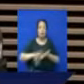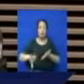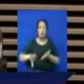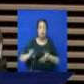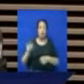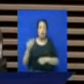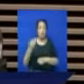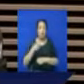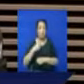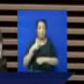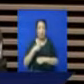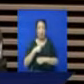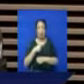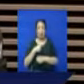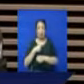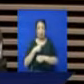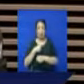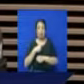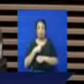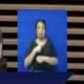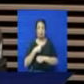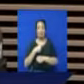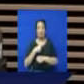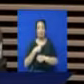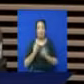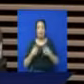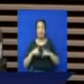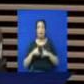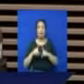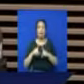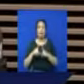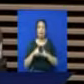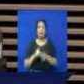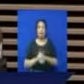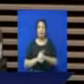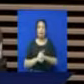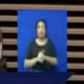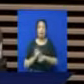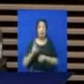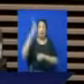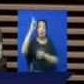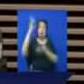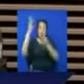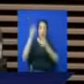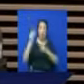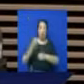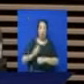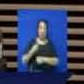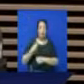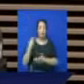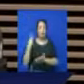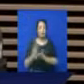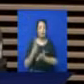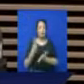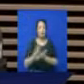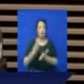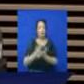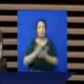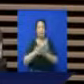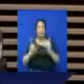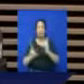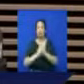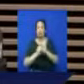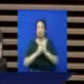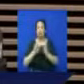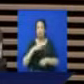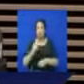disse Romanos, mas o dom gratuito de Deus é a vida eterna por Cristo Jesus, e este encontro nos traga a sermos discípulos